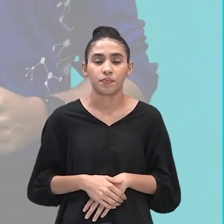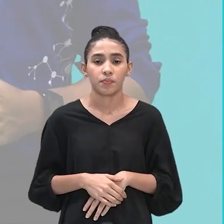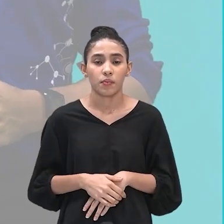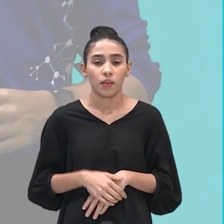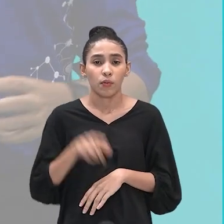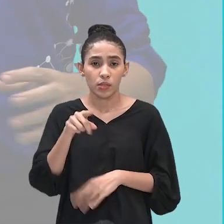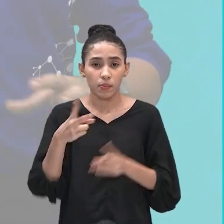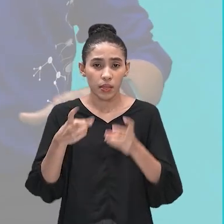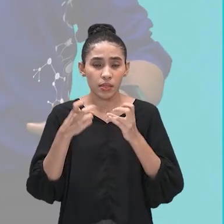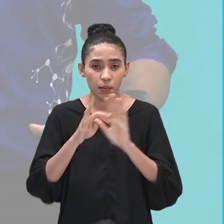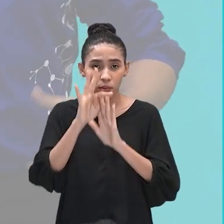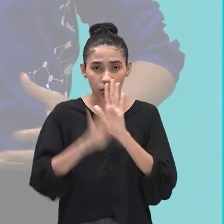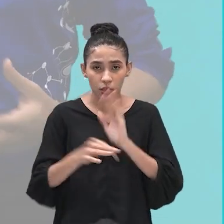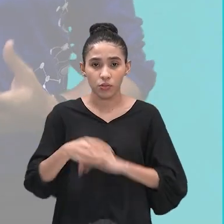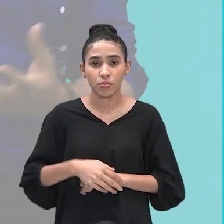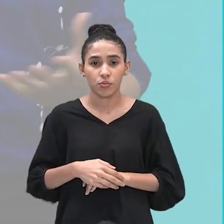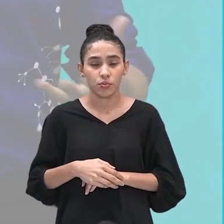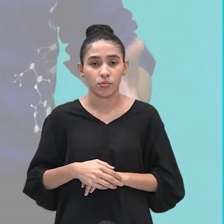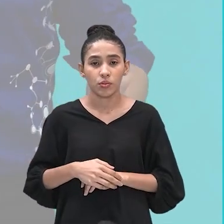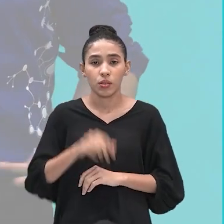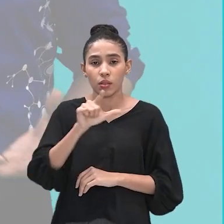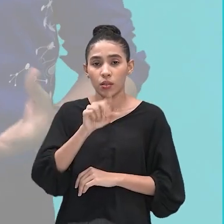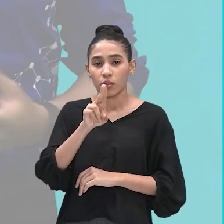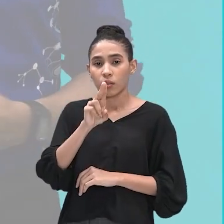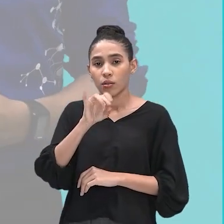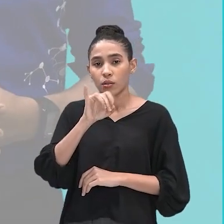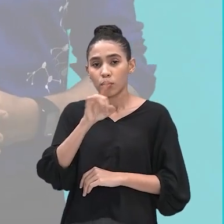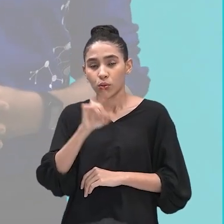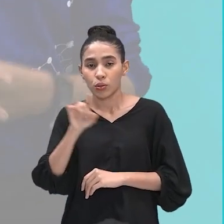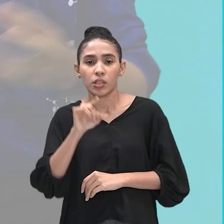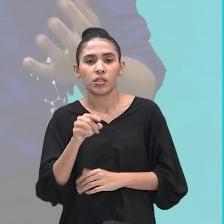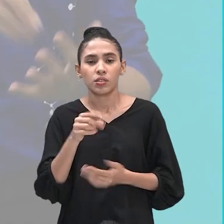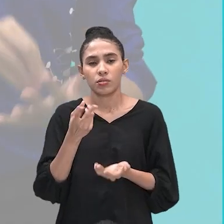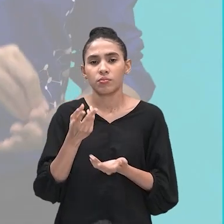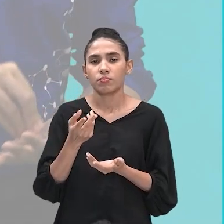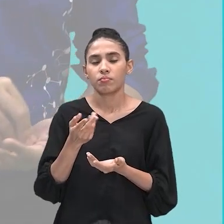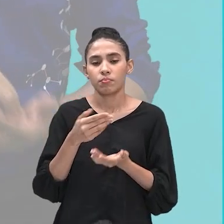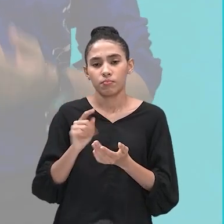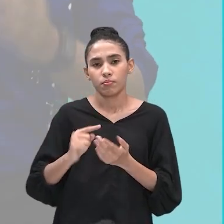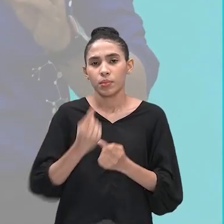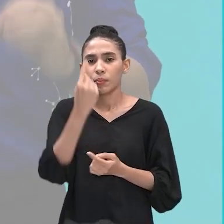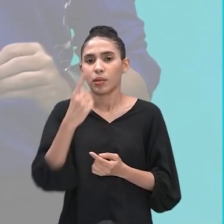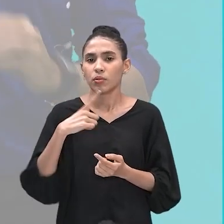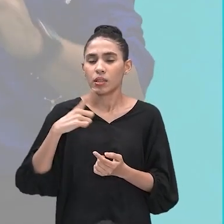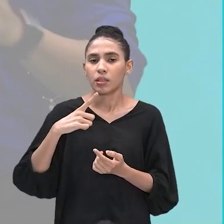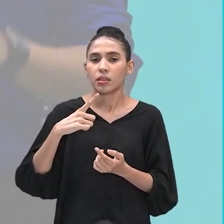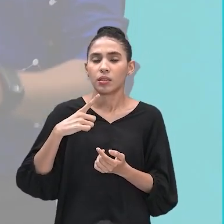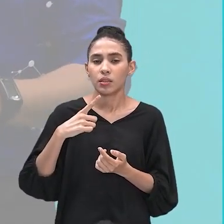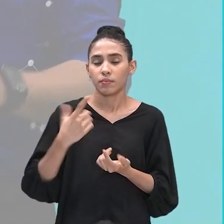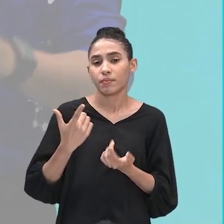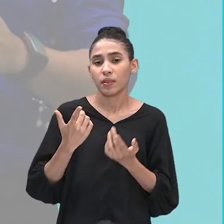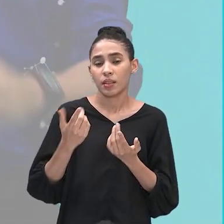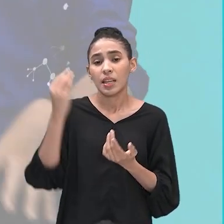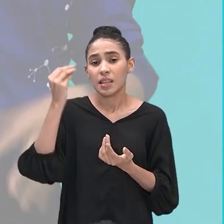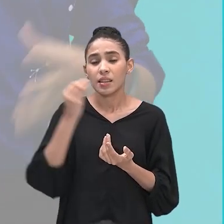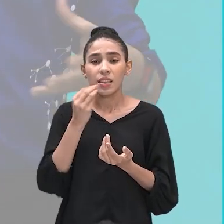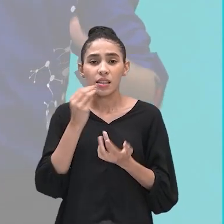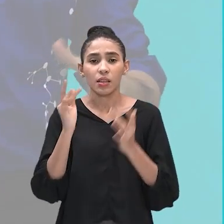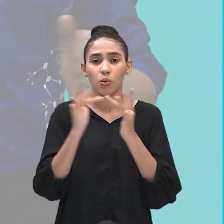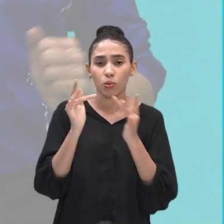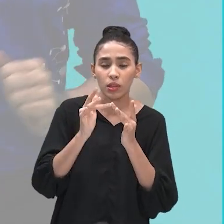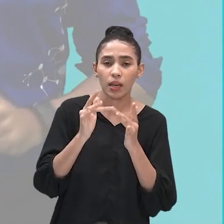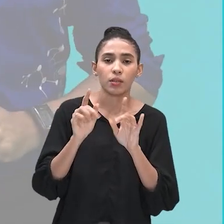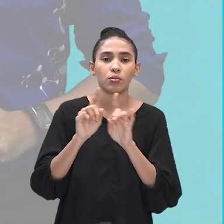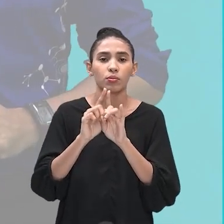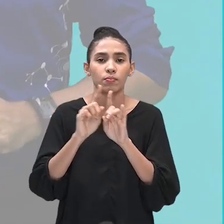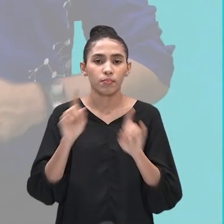contato, que ele sempre havia comprado, né, com a mesma empresa, mas que dessa vez aconteceu